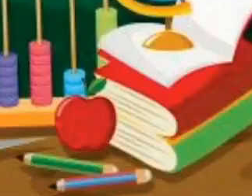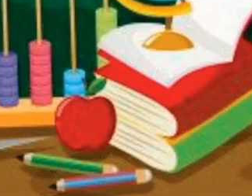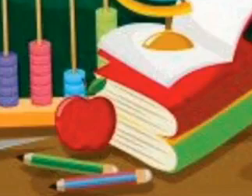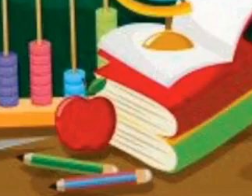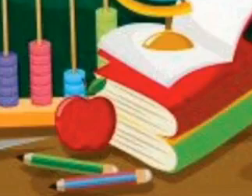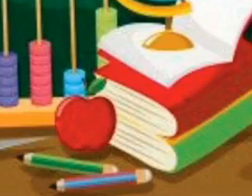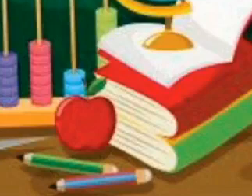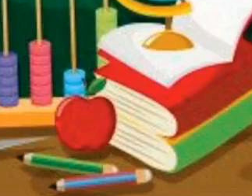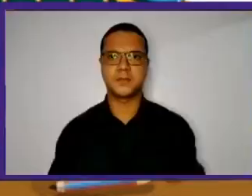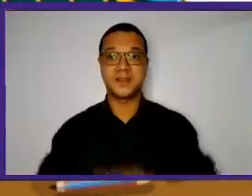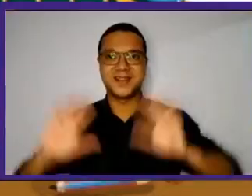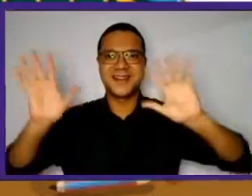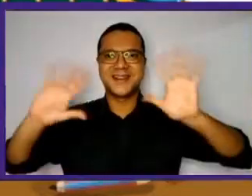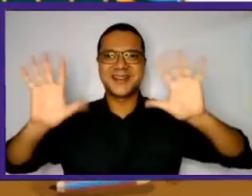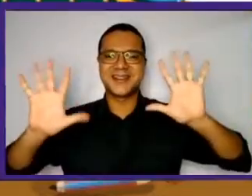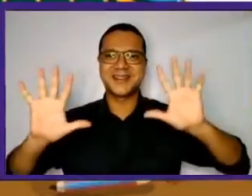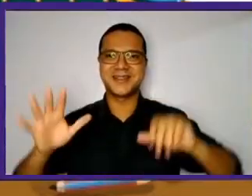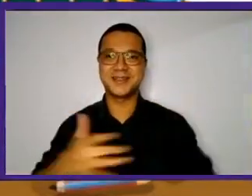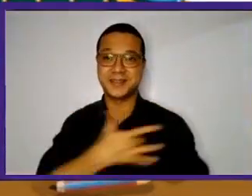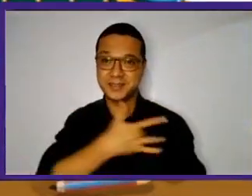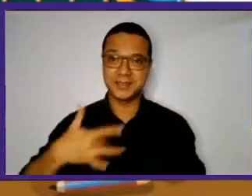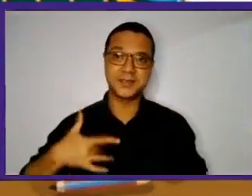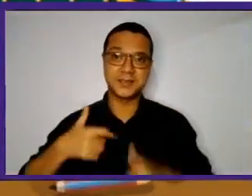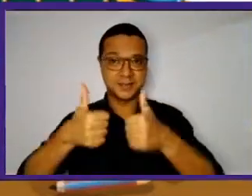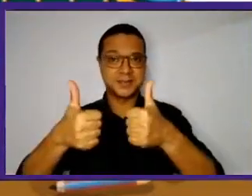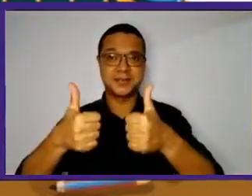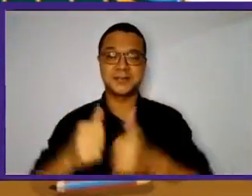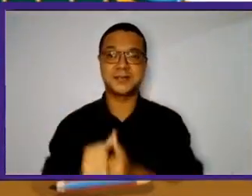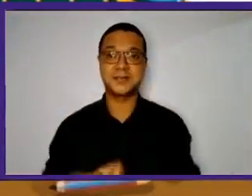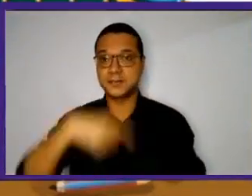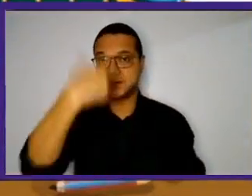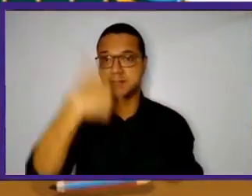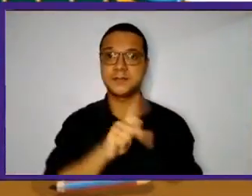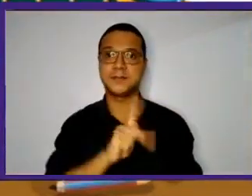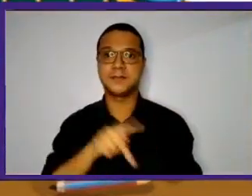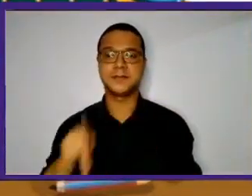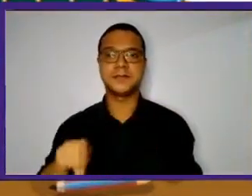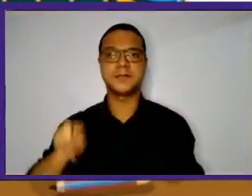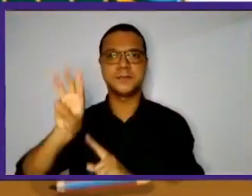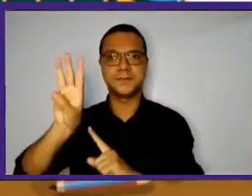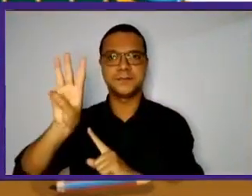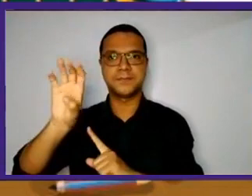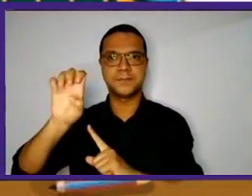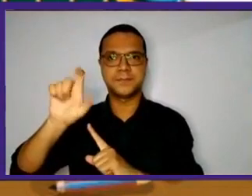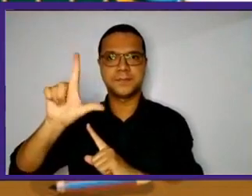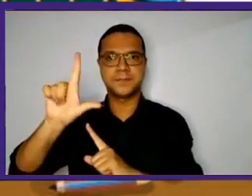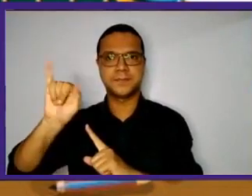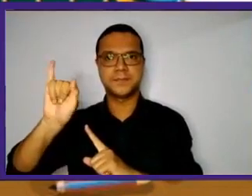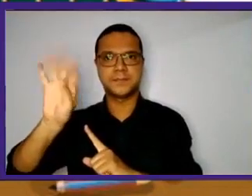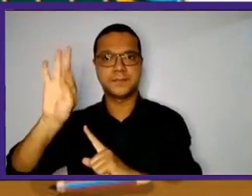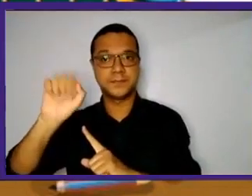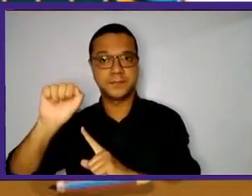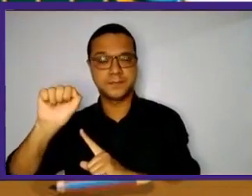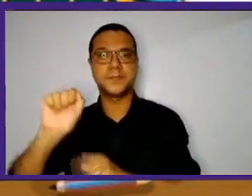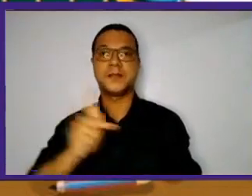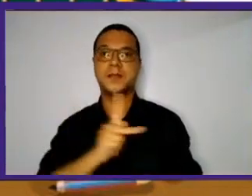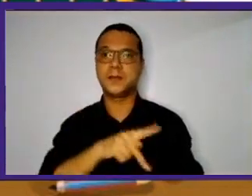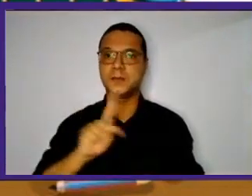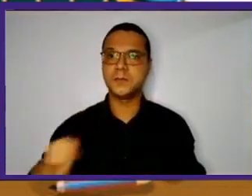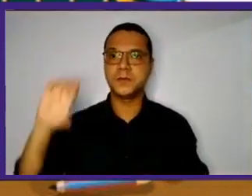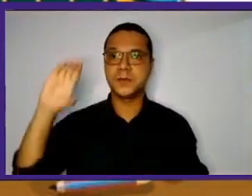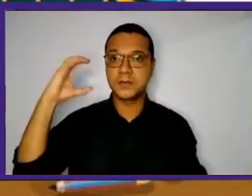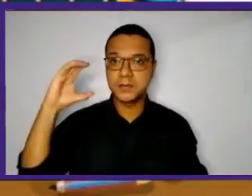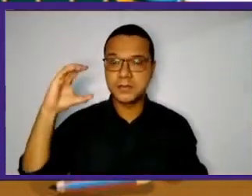todos. Olá, tudo bem com vocês? Eu sou a professora Wellita, professora de ciências